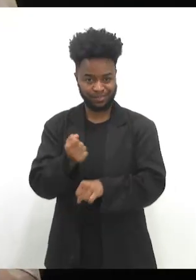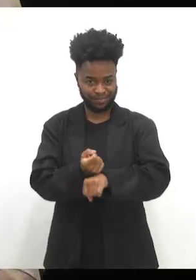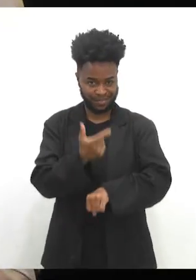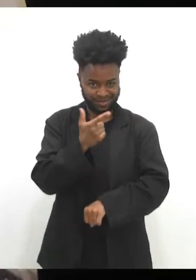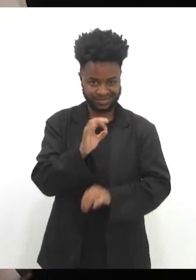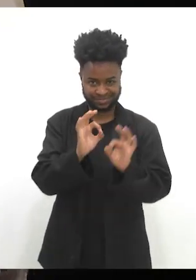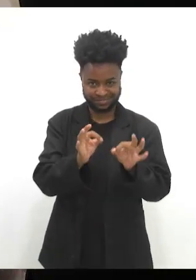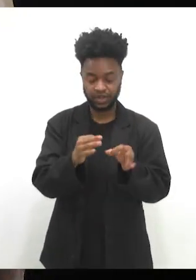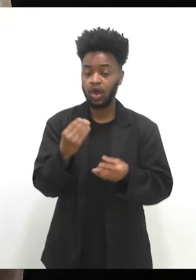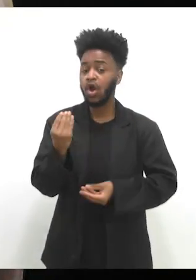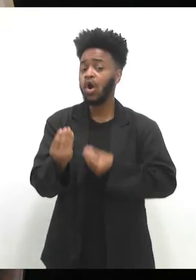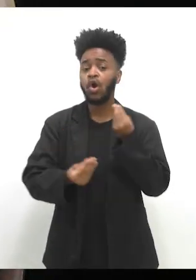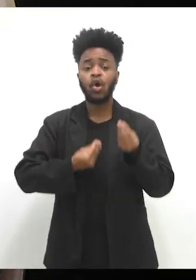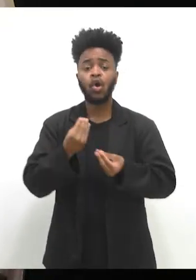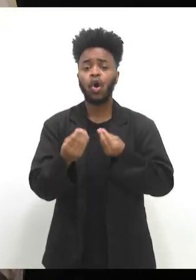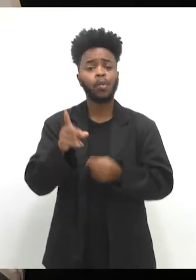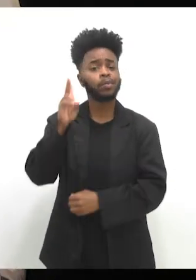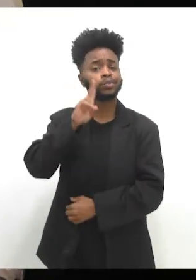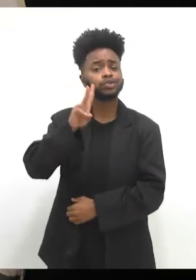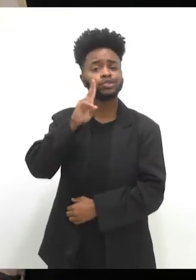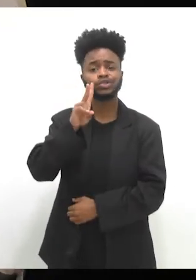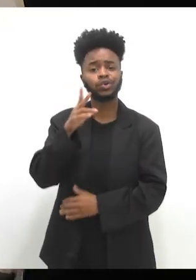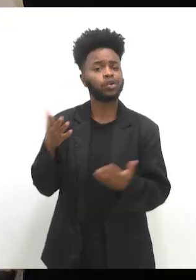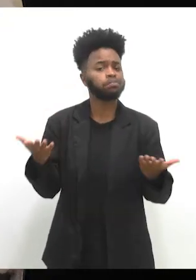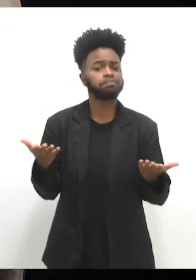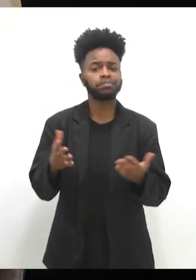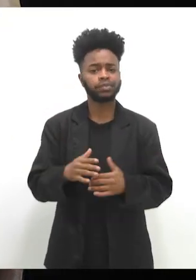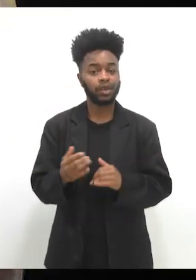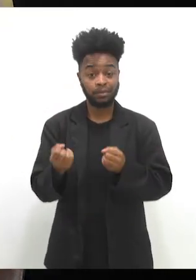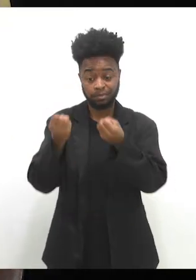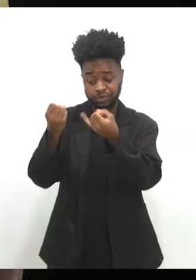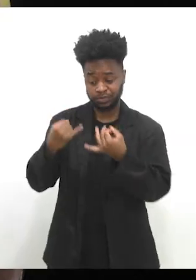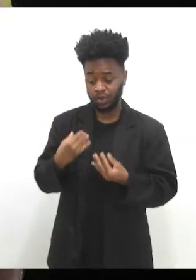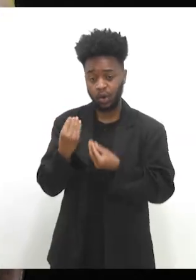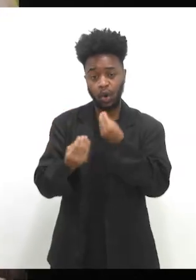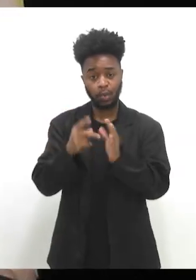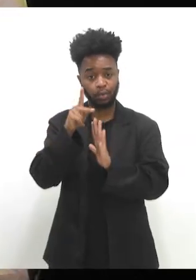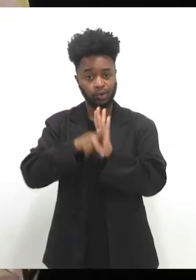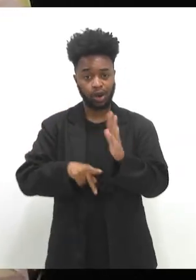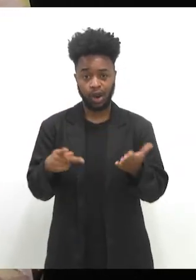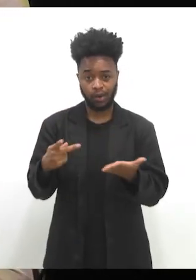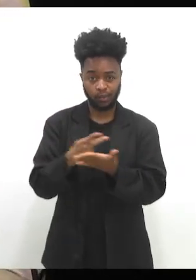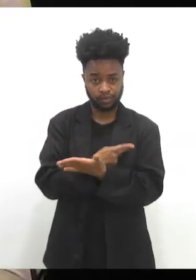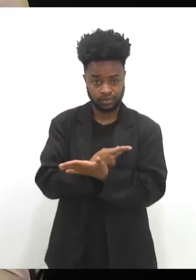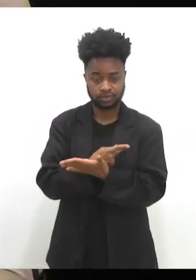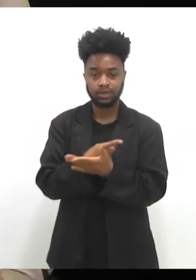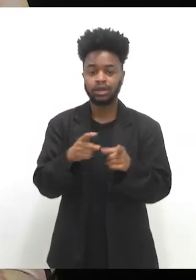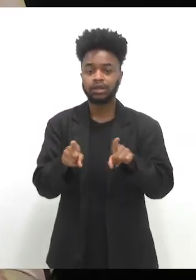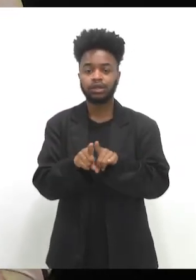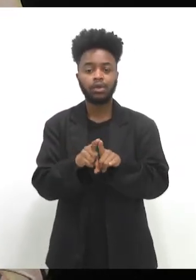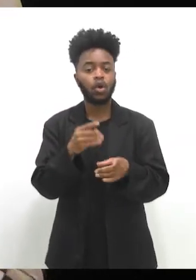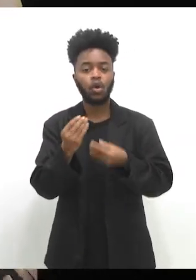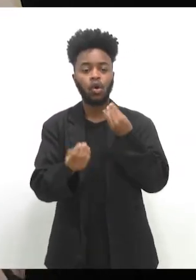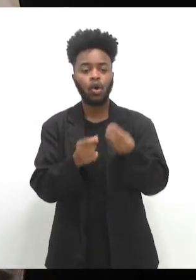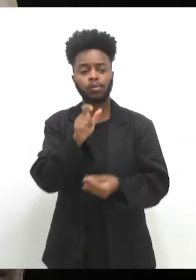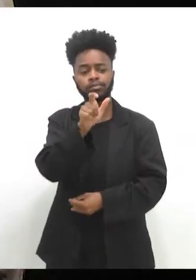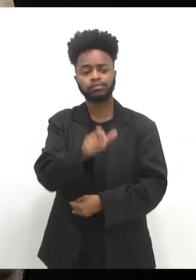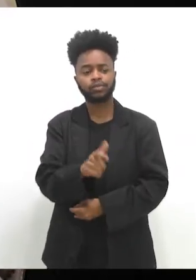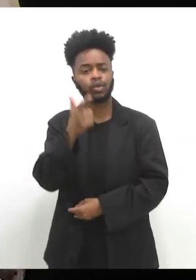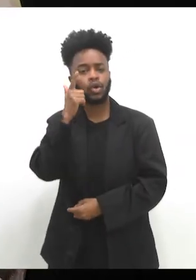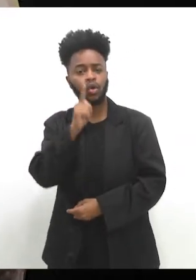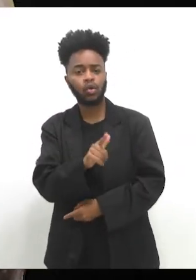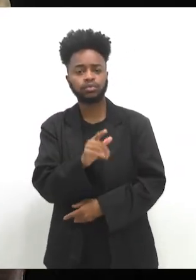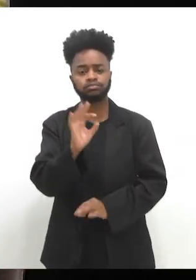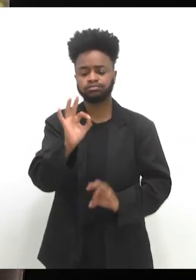Meio-Dia. Como é que é essa história, maestro? Conta pra gente como é que o projeto aconteceu, como é que você